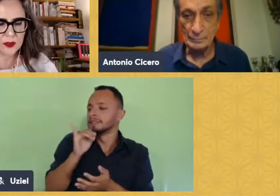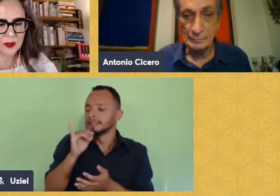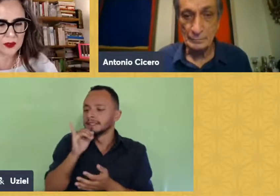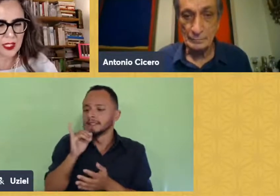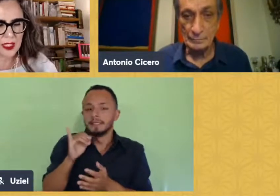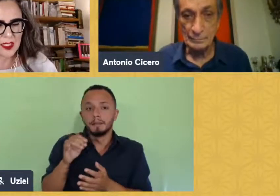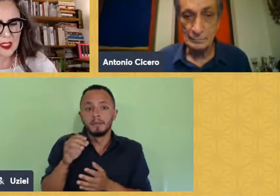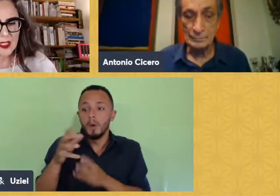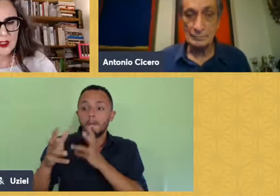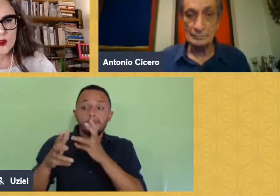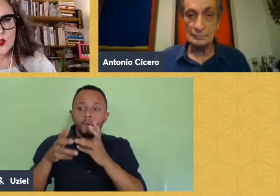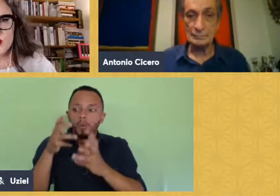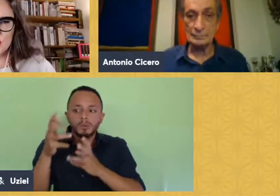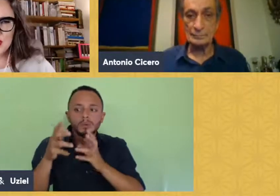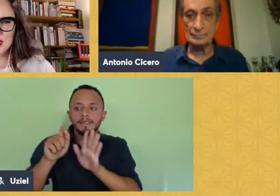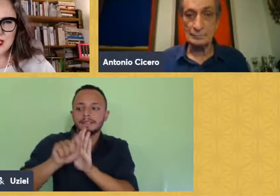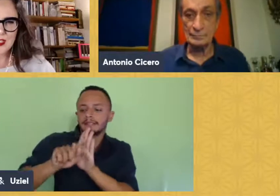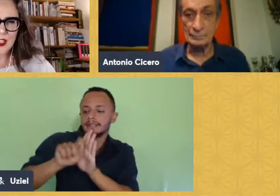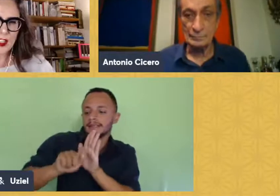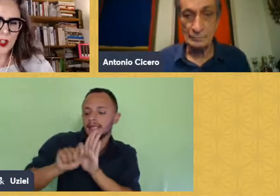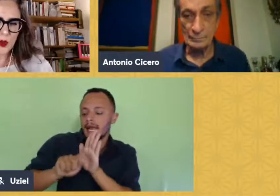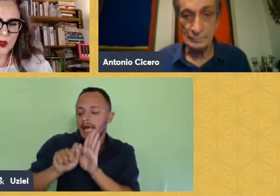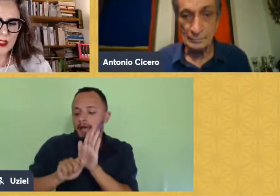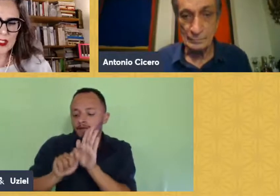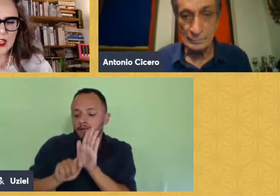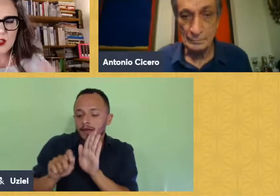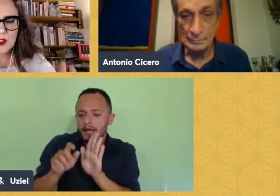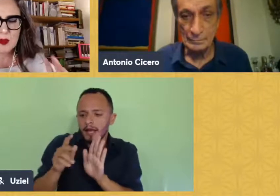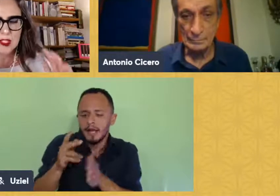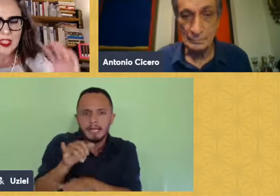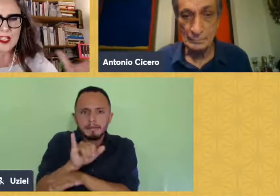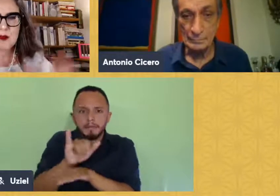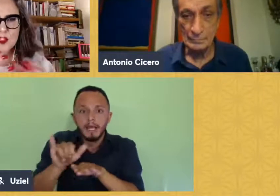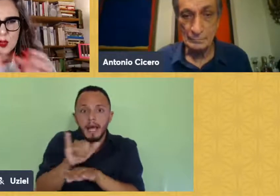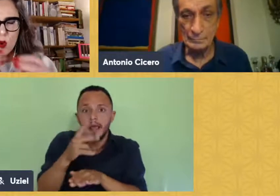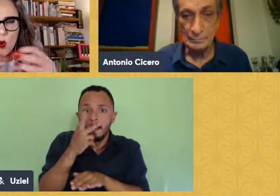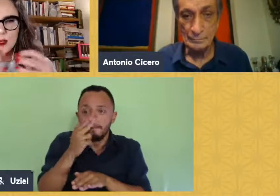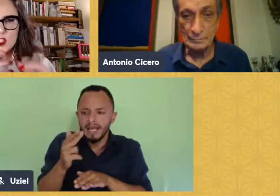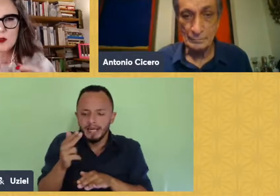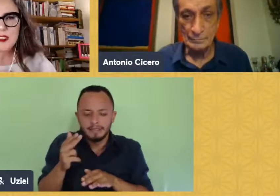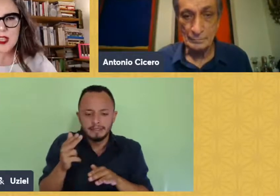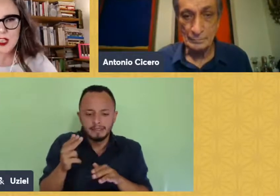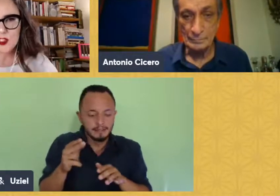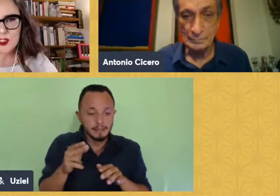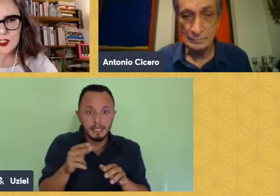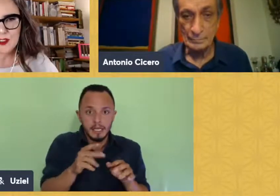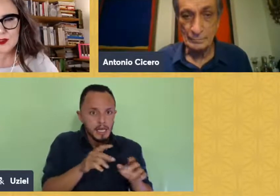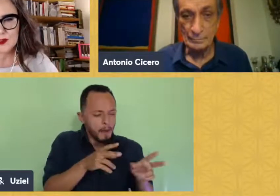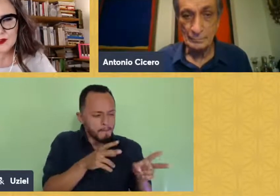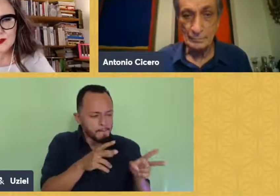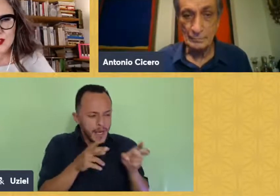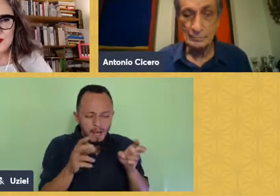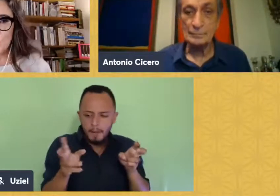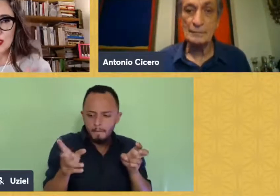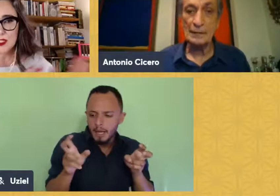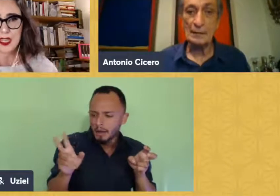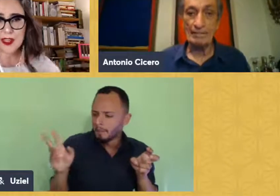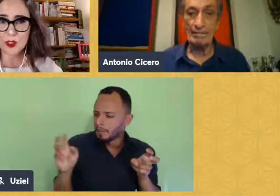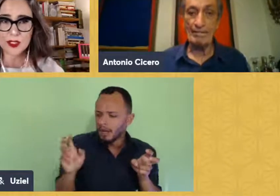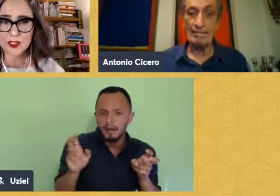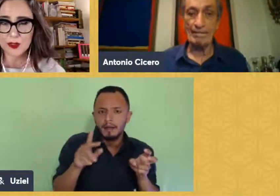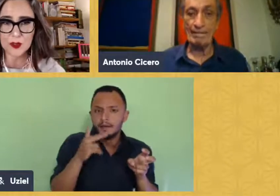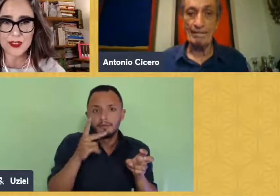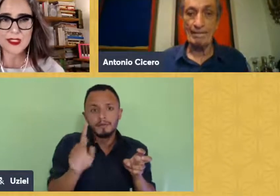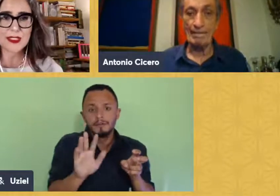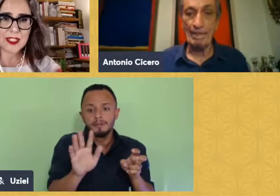né? Não se utilizassem nem de recursos literários nem musicais, mas de uma compatibilidade, né? Você falou que